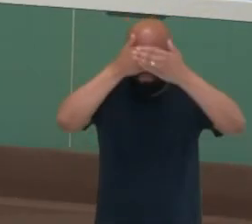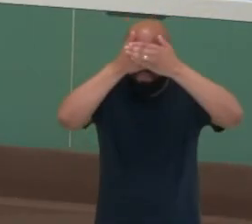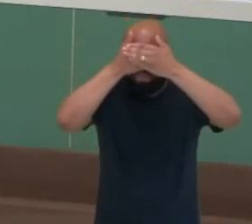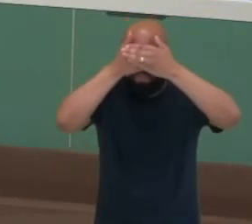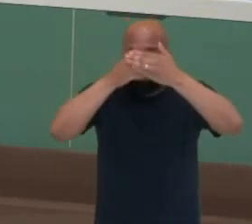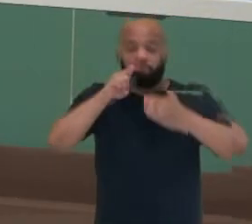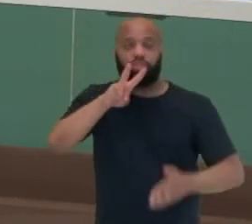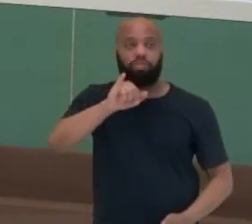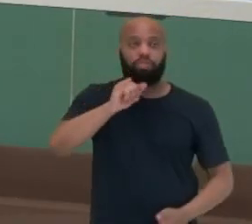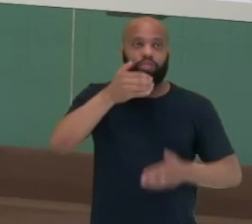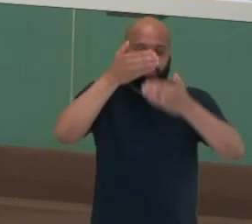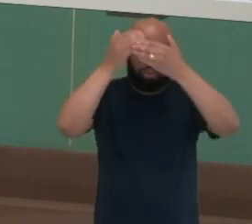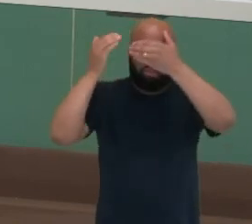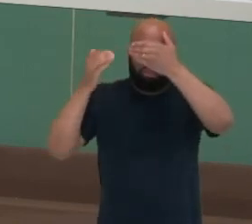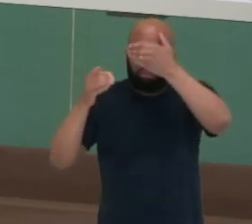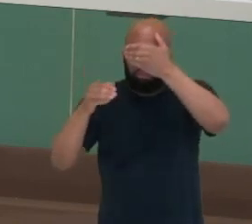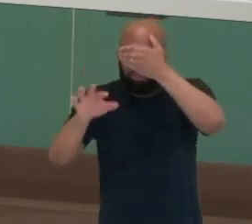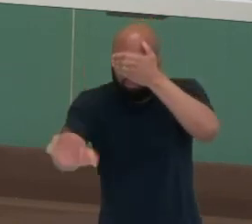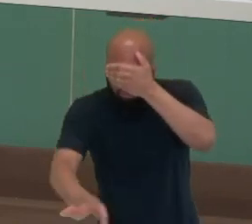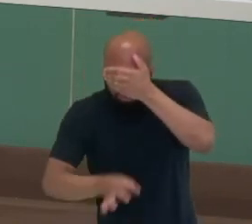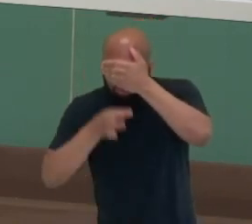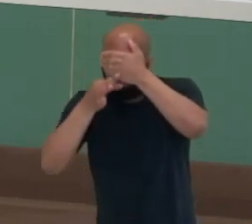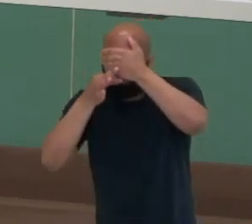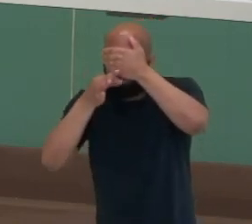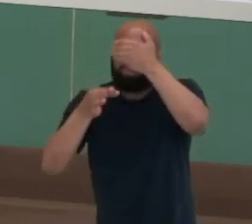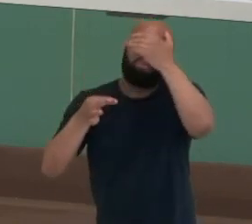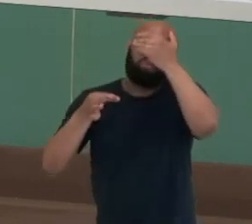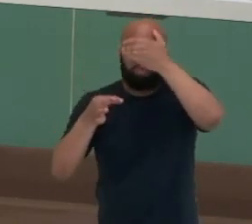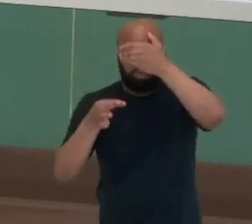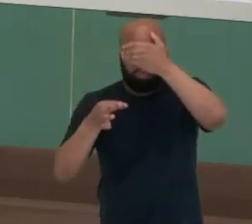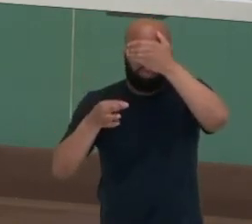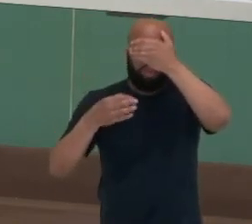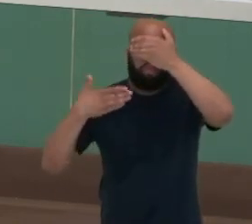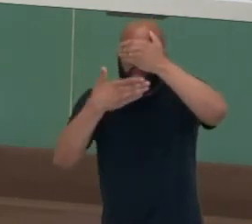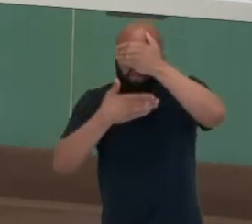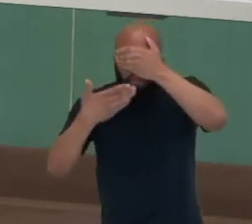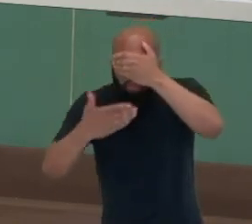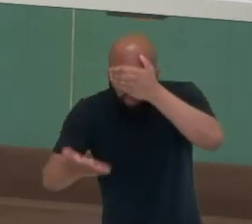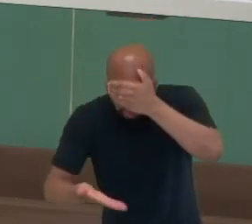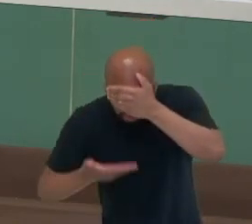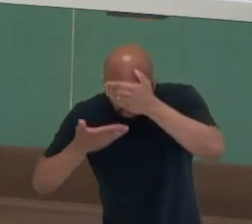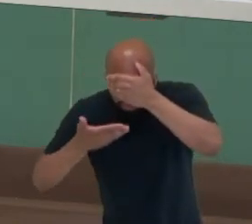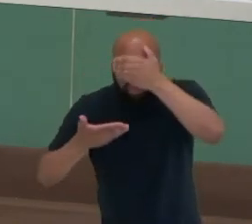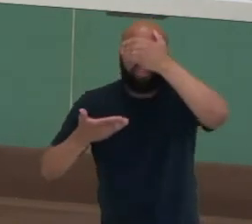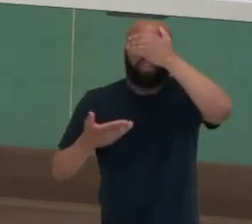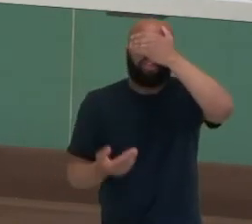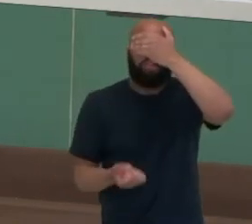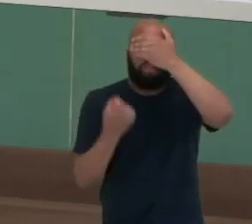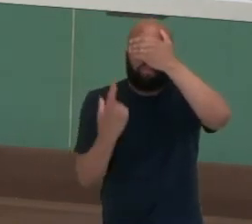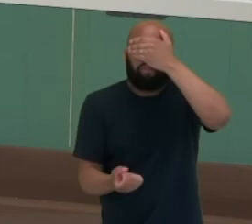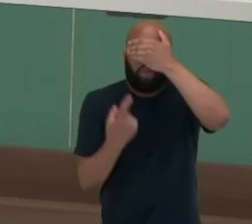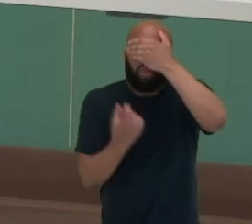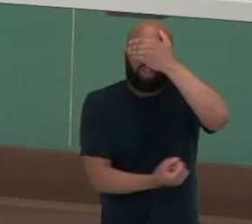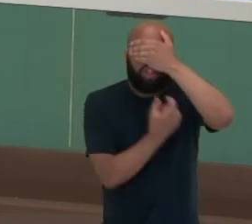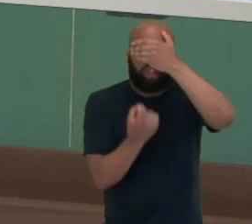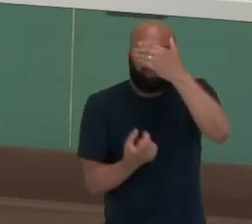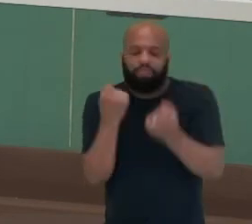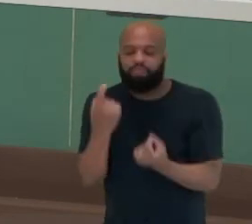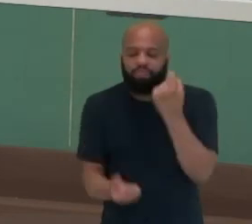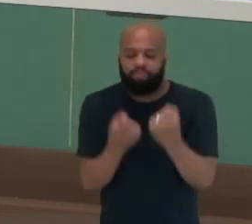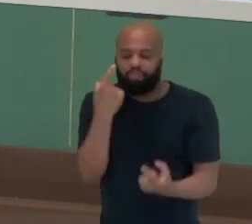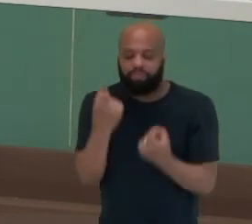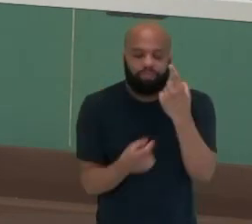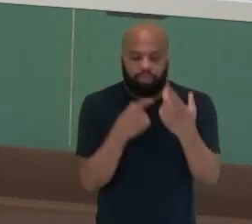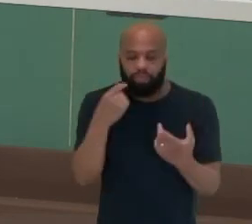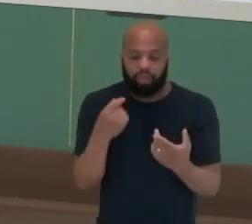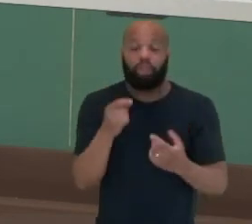e você ser aproximado a uma flor, a um bolo de chocolate, uma pipoca que está sendo estourada. E perguntar,